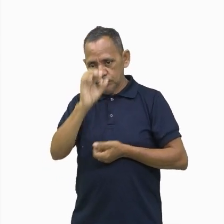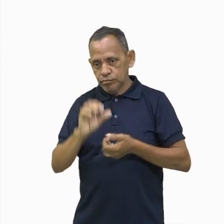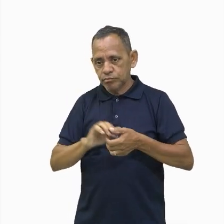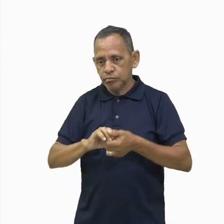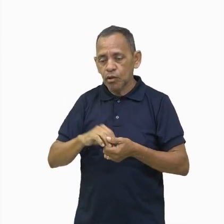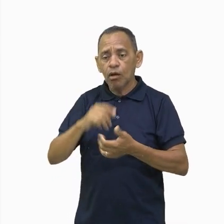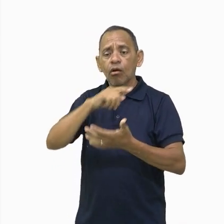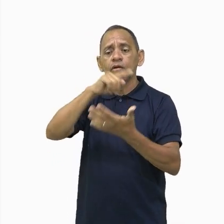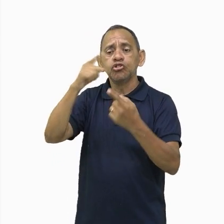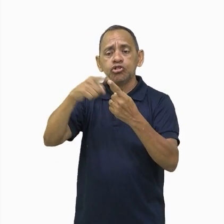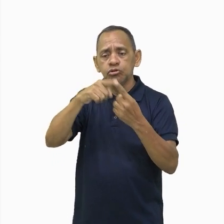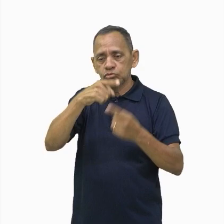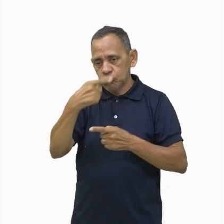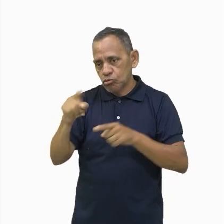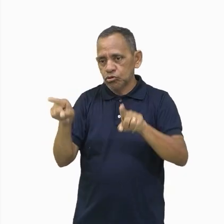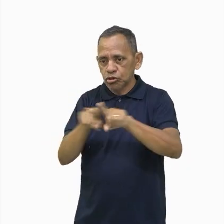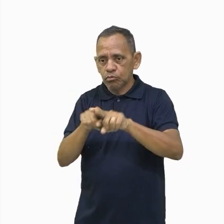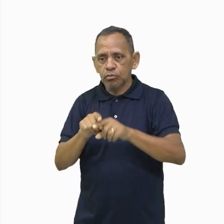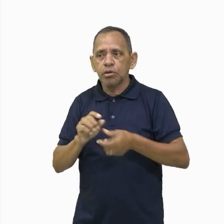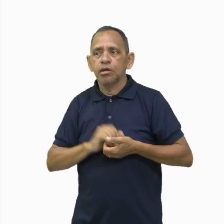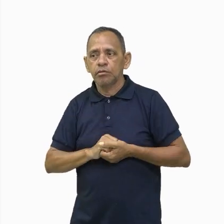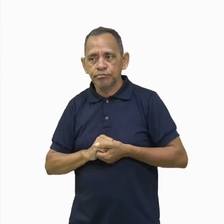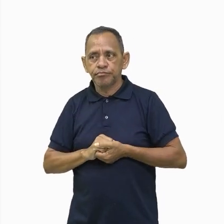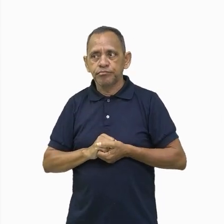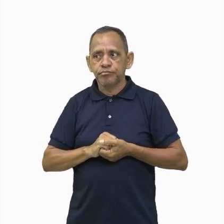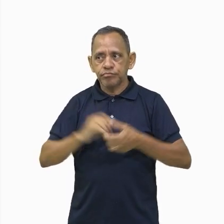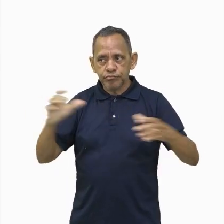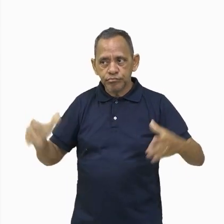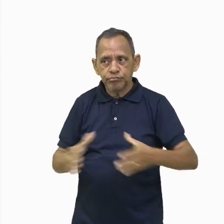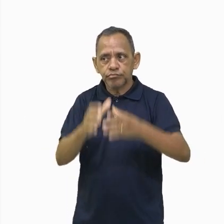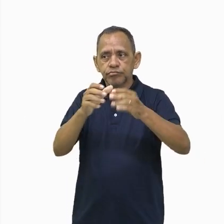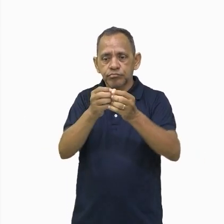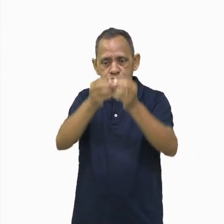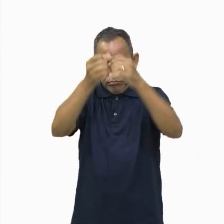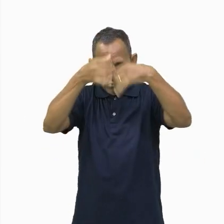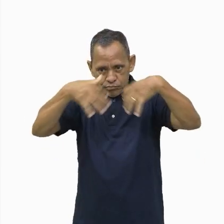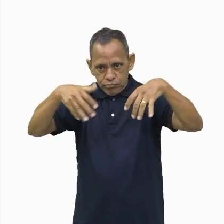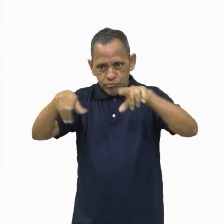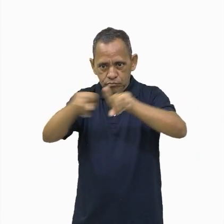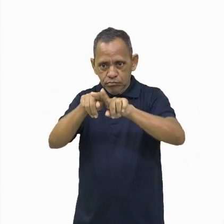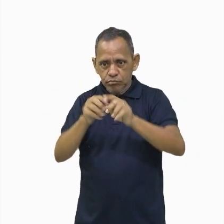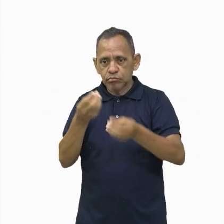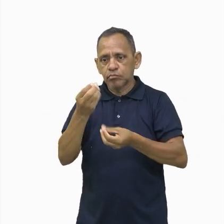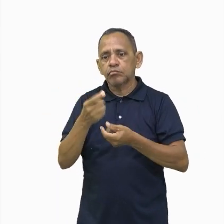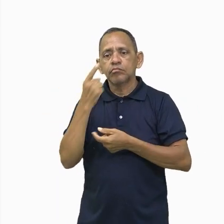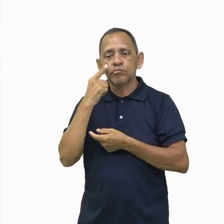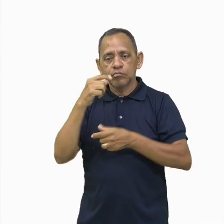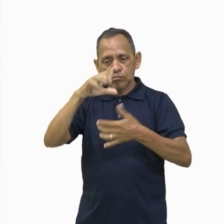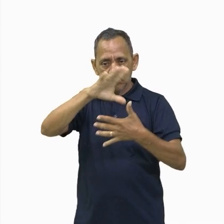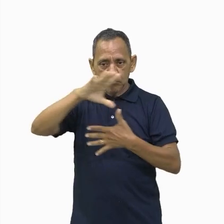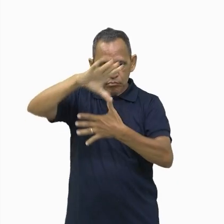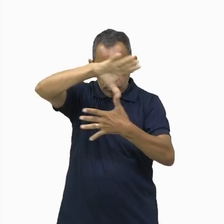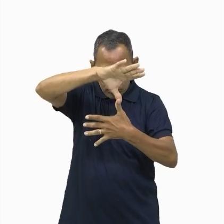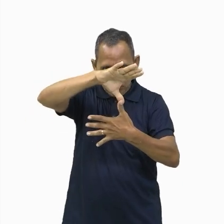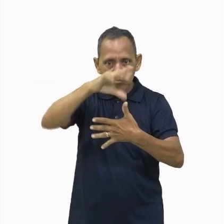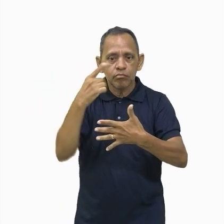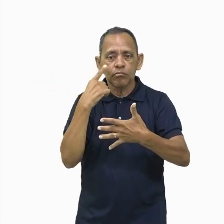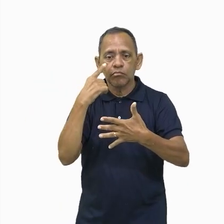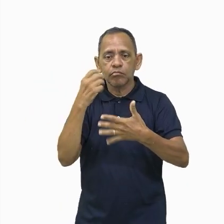a energia nuclear 1%, tá? E através deste mapa a gente pode observar onde estarão aí